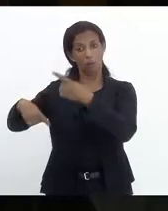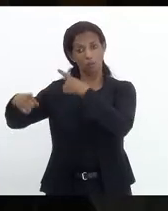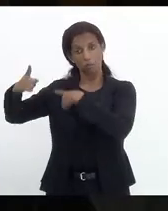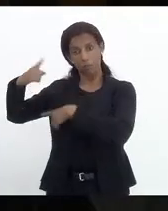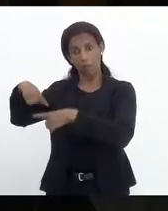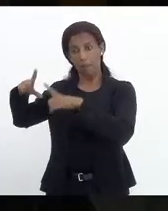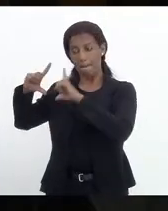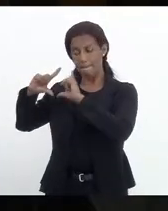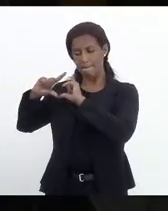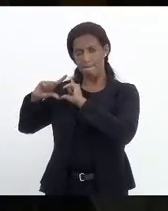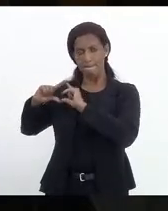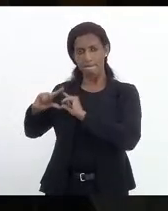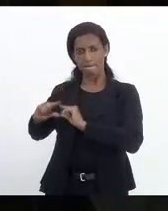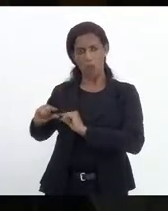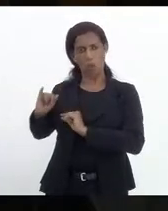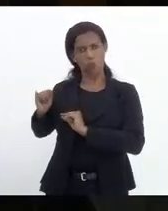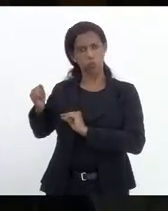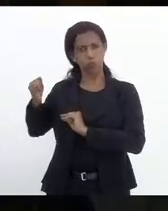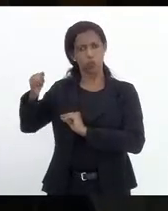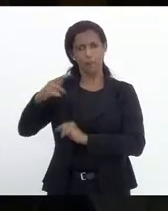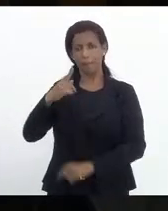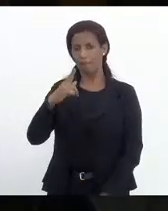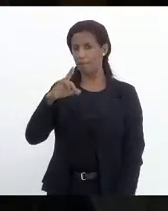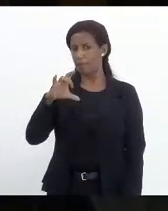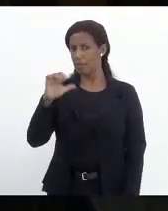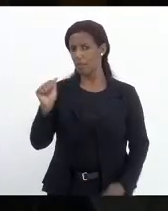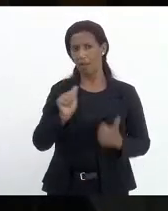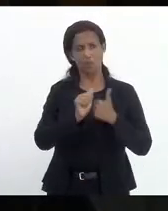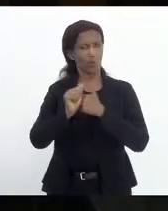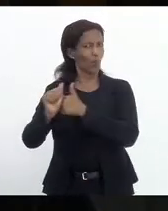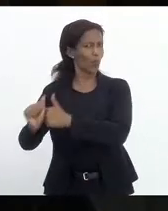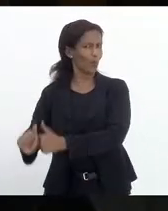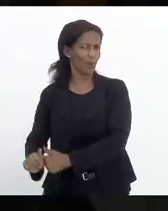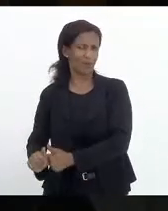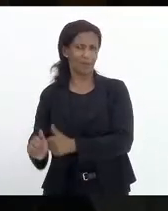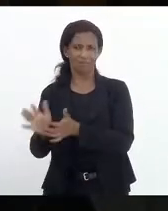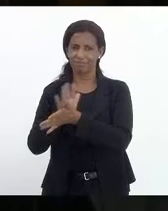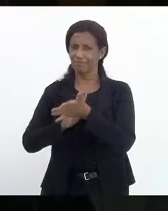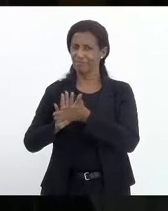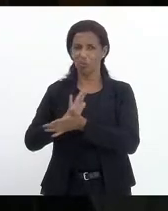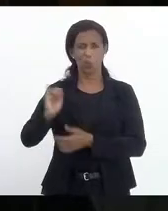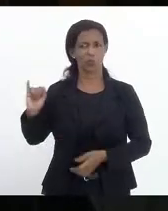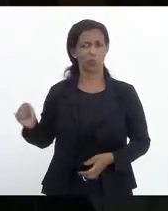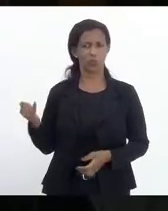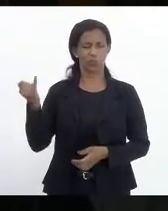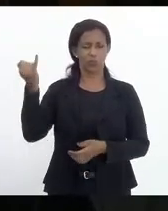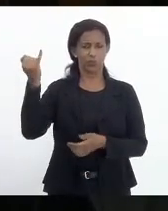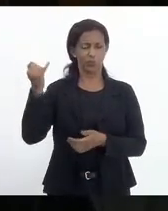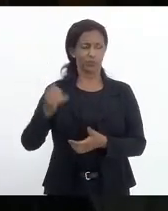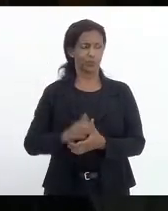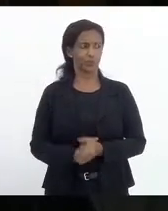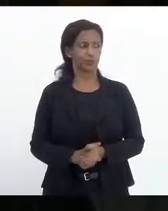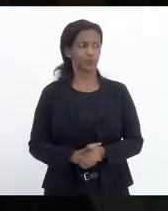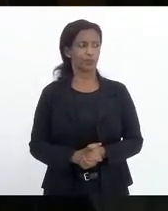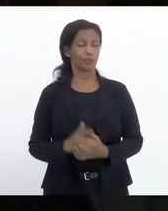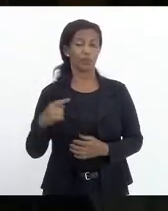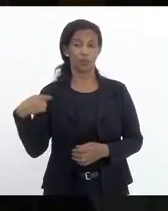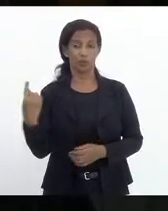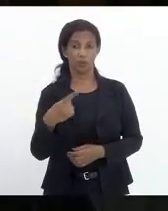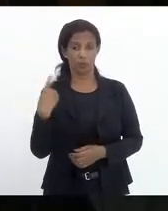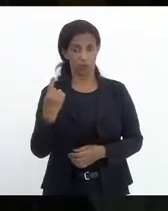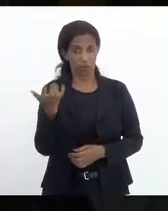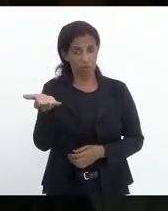meu Não era essa correção porque eu te cerrará não acompanha de jeito nenhum a inflação então nós